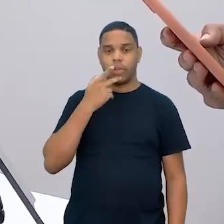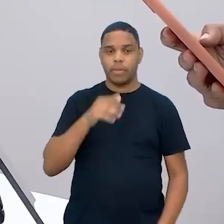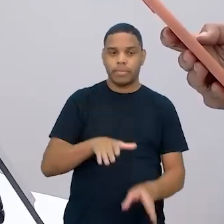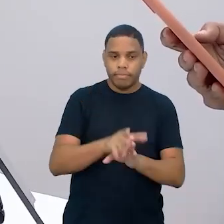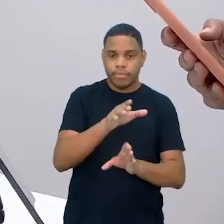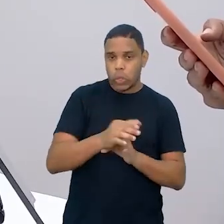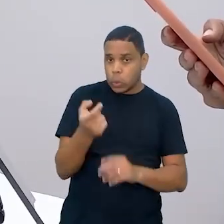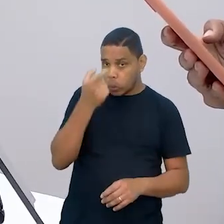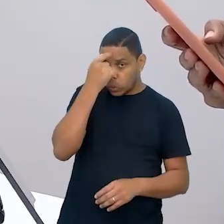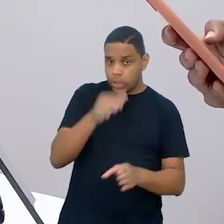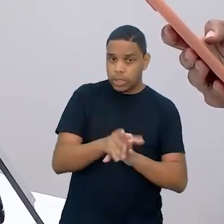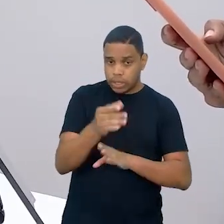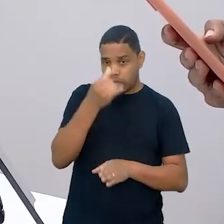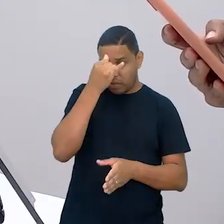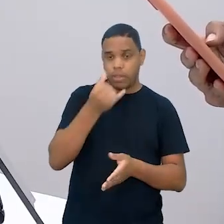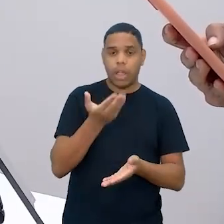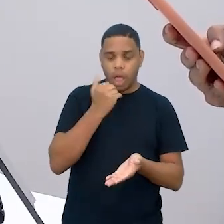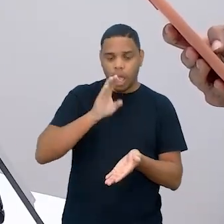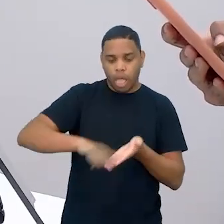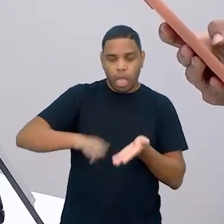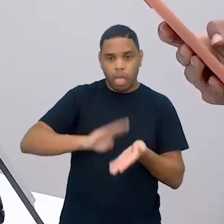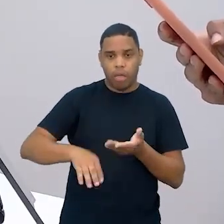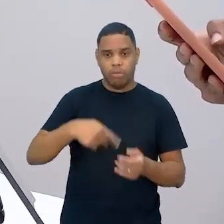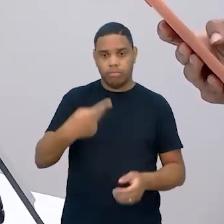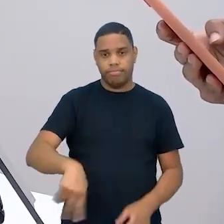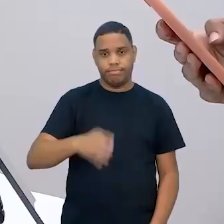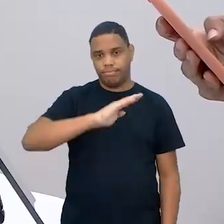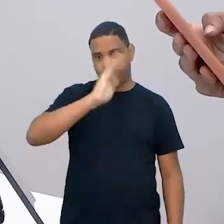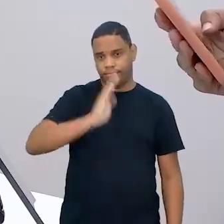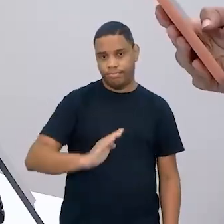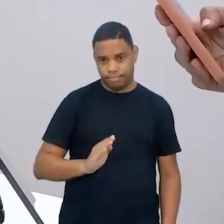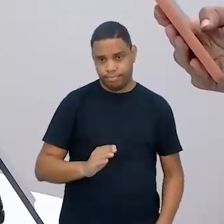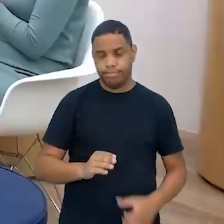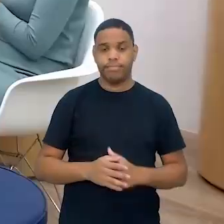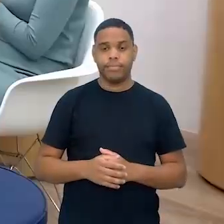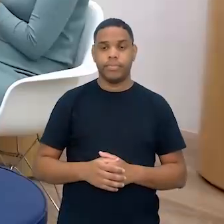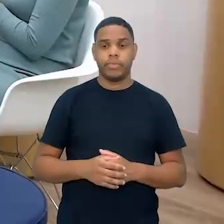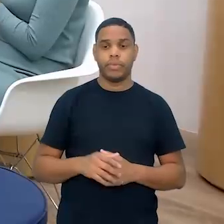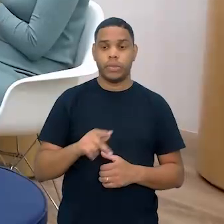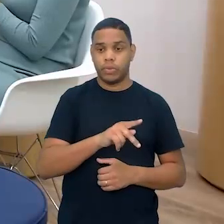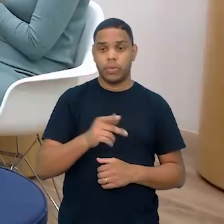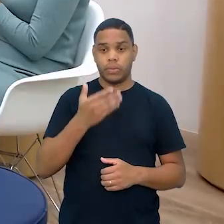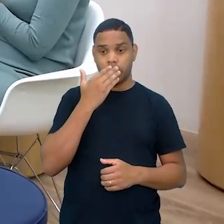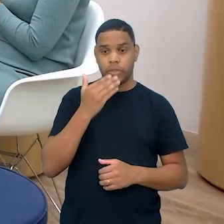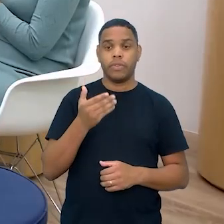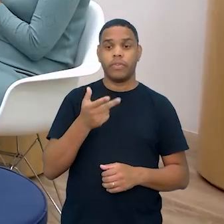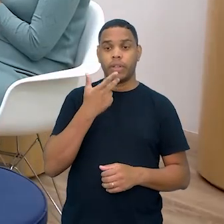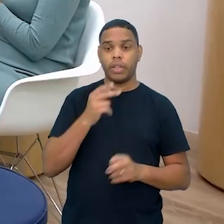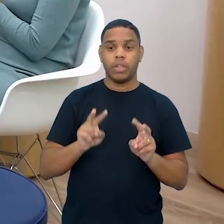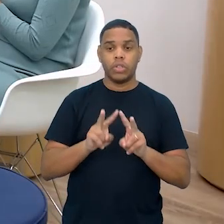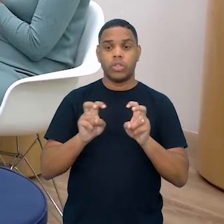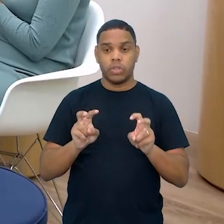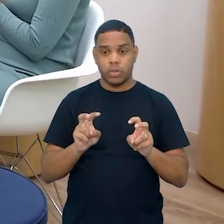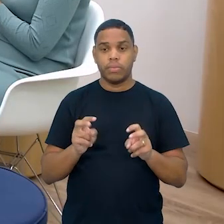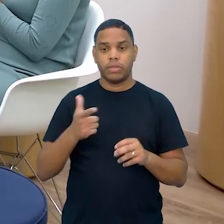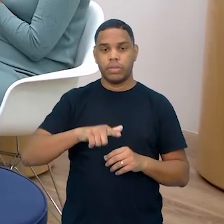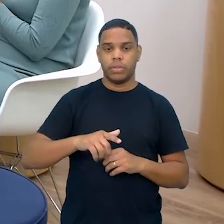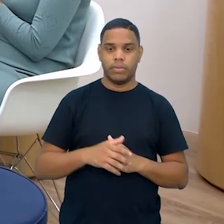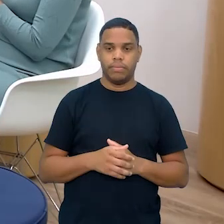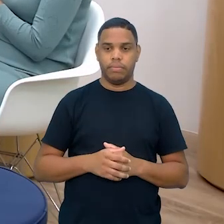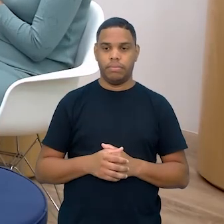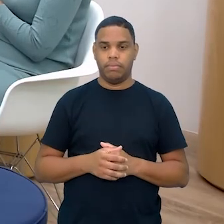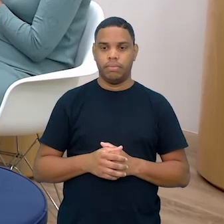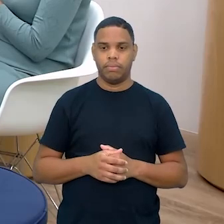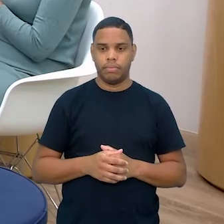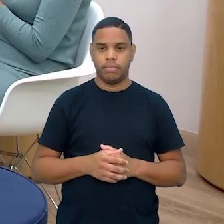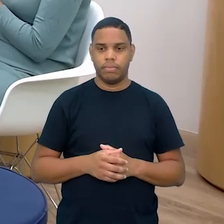sobre o desperdício de alimentos no Brasil. Tem um professor aqui pedindo para falar sobre o tema de novo, né? Pode